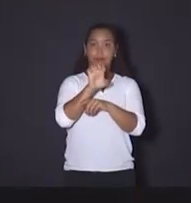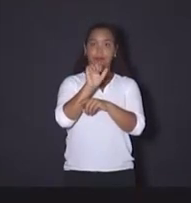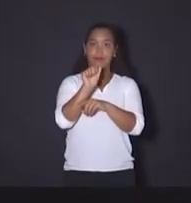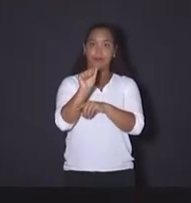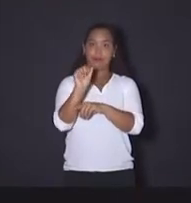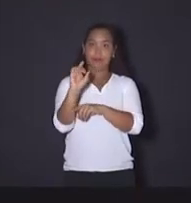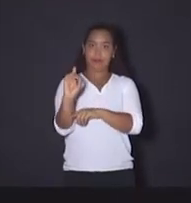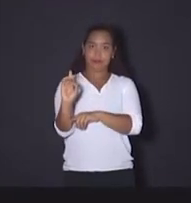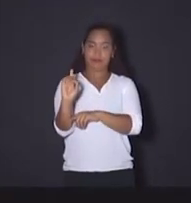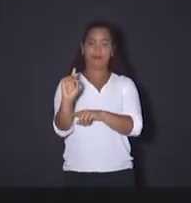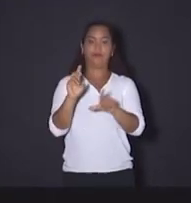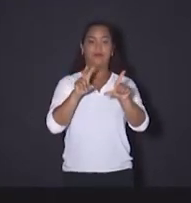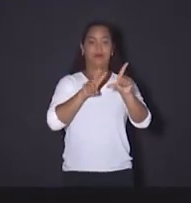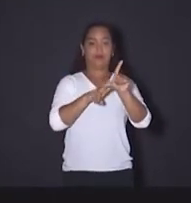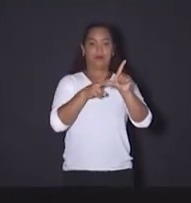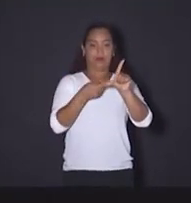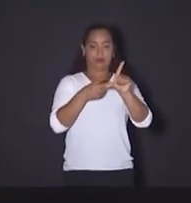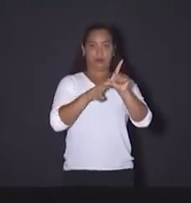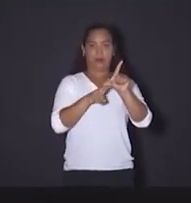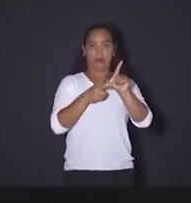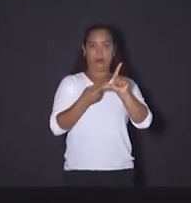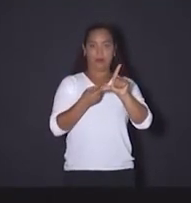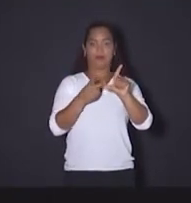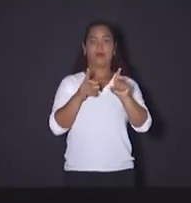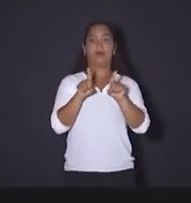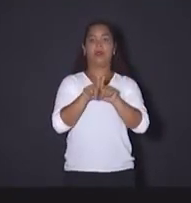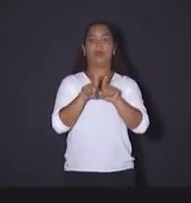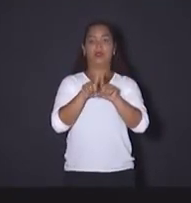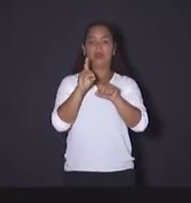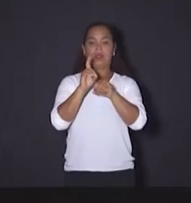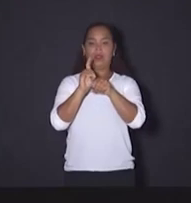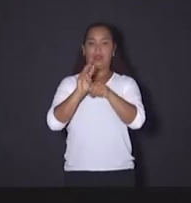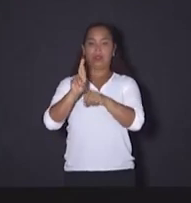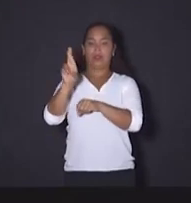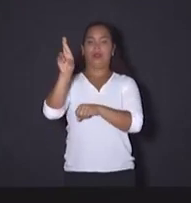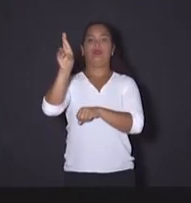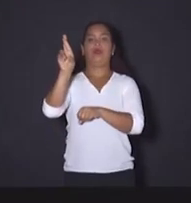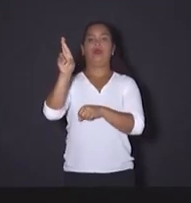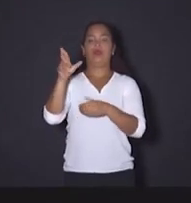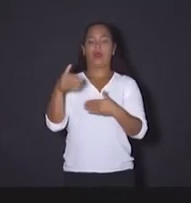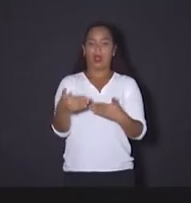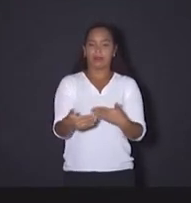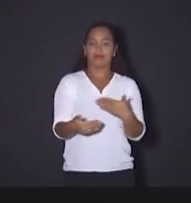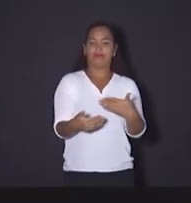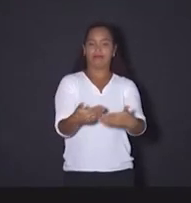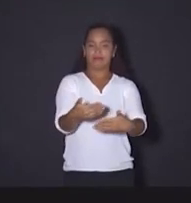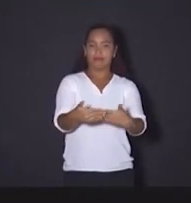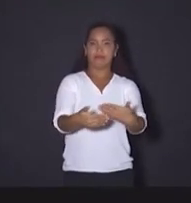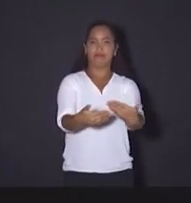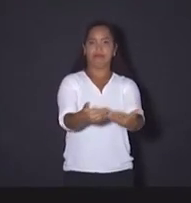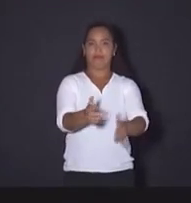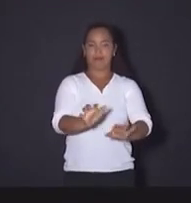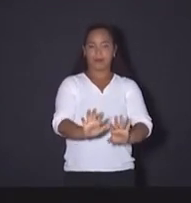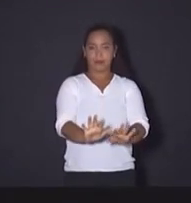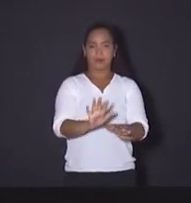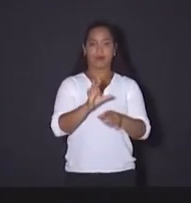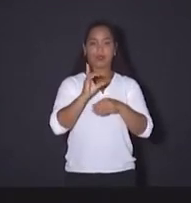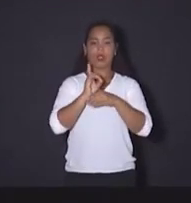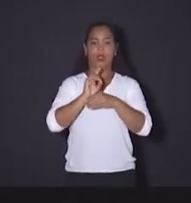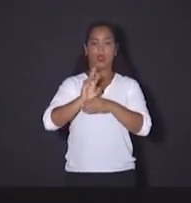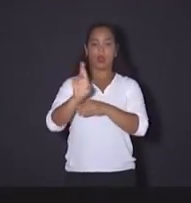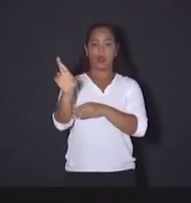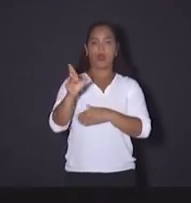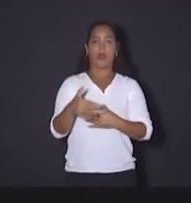de bacharelado e um doutorado em implantação. O que é que eu quero dizer isso? Esse doutorado é